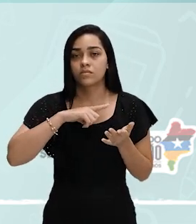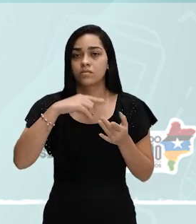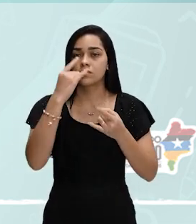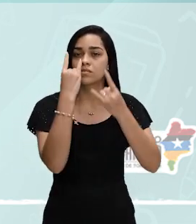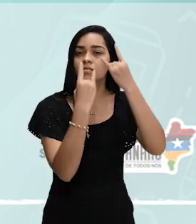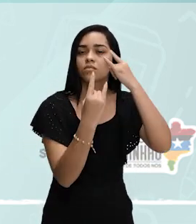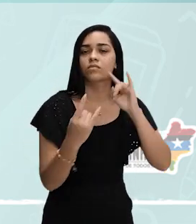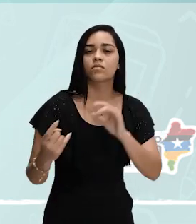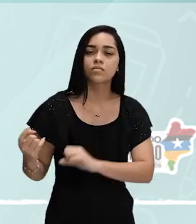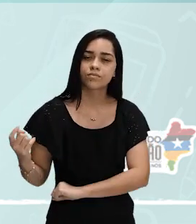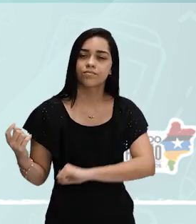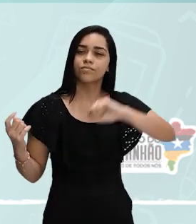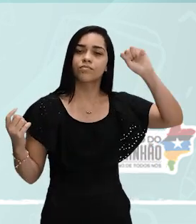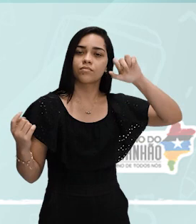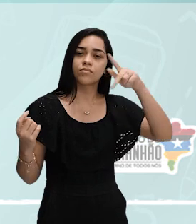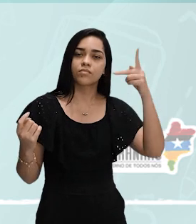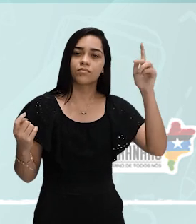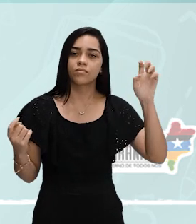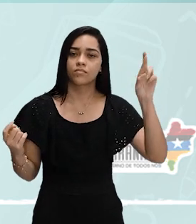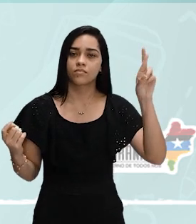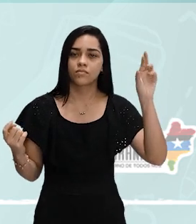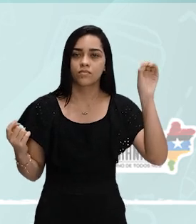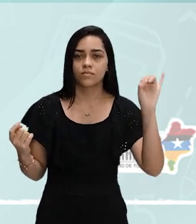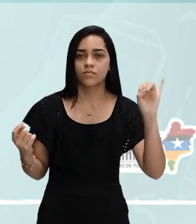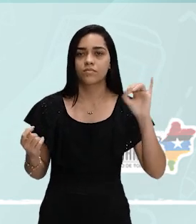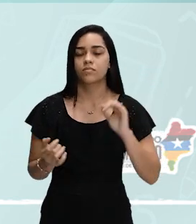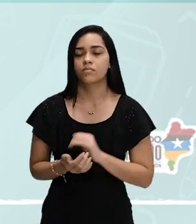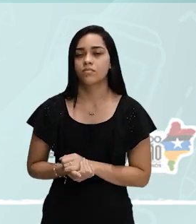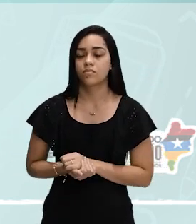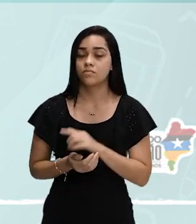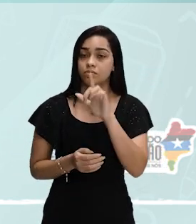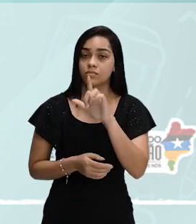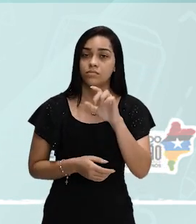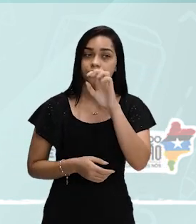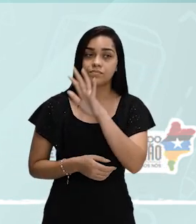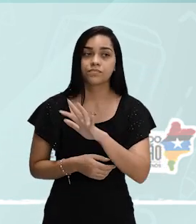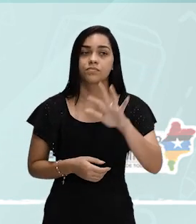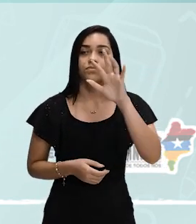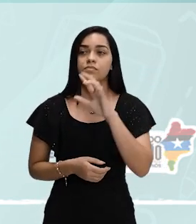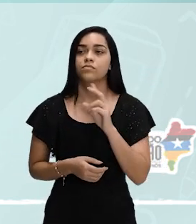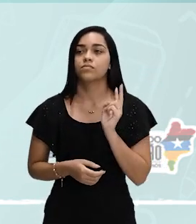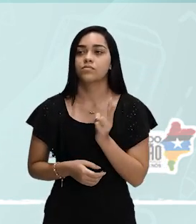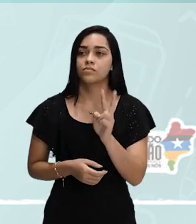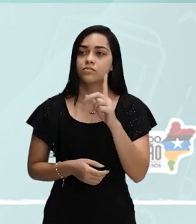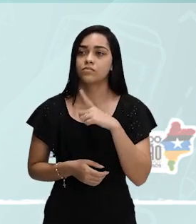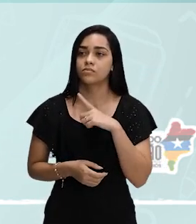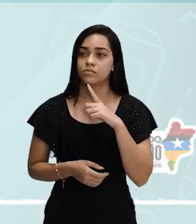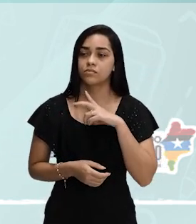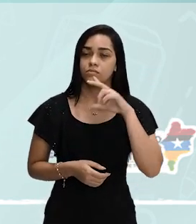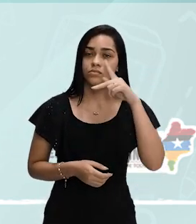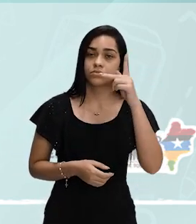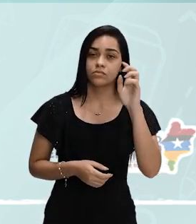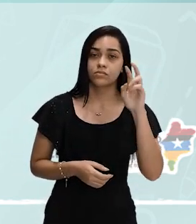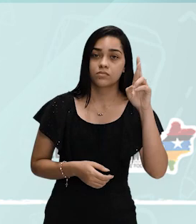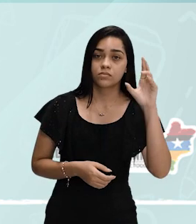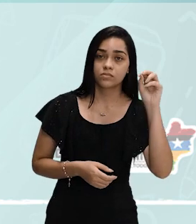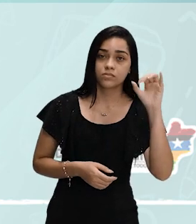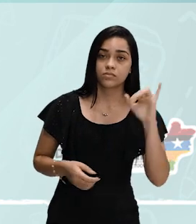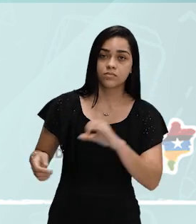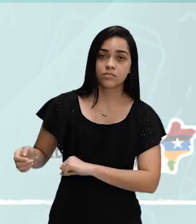do herói. Bom, na literatura europeia sempre se tinha um herói. E quando